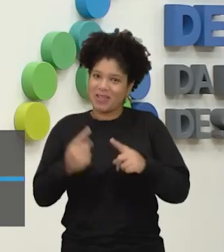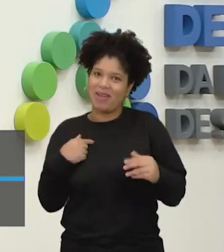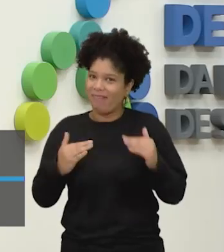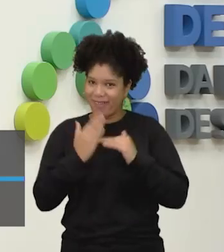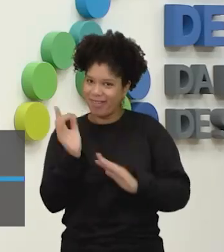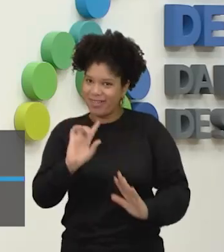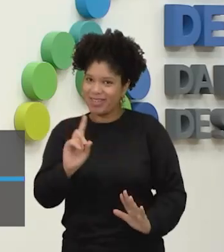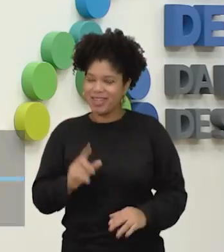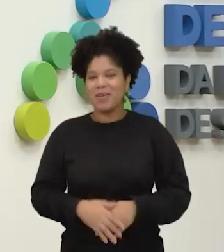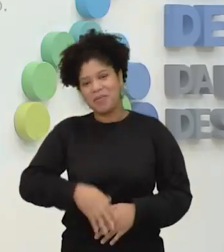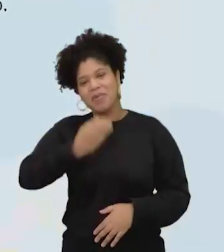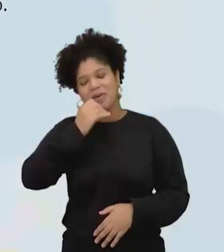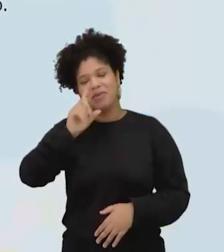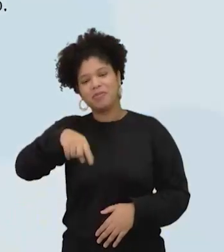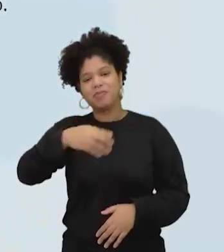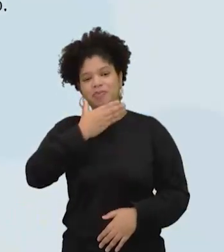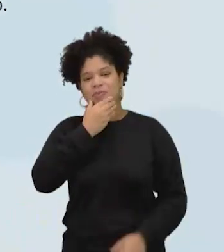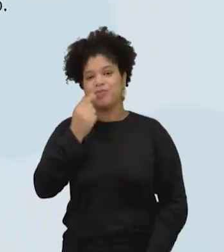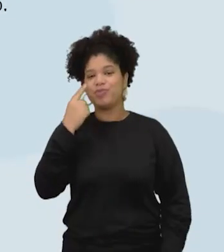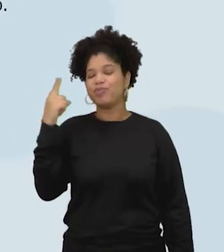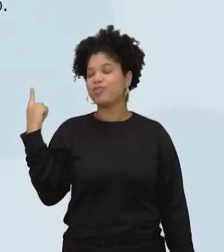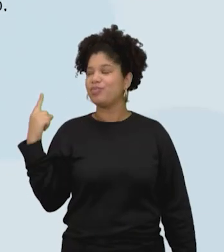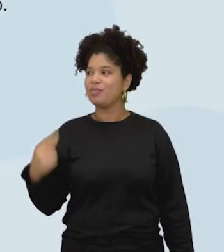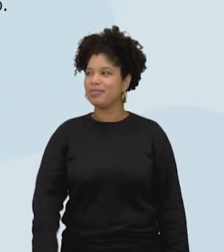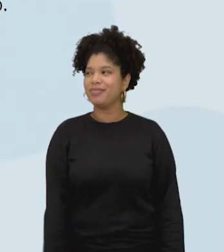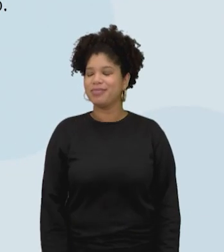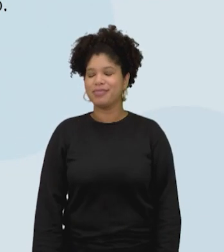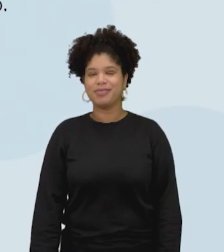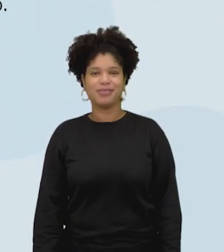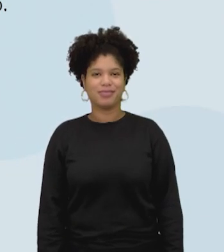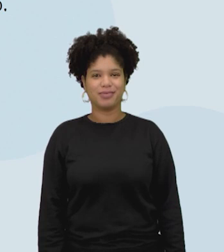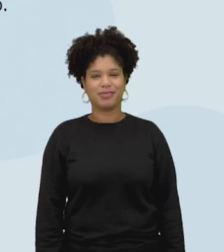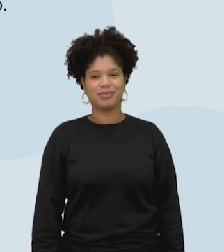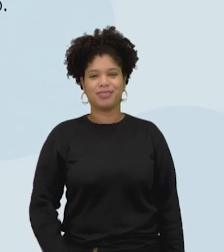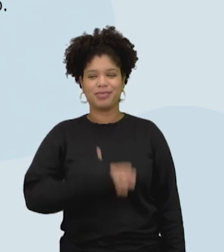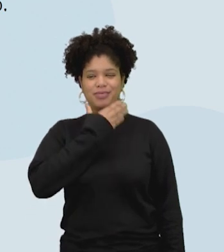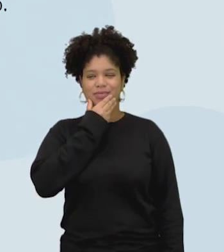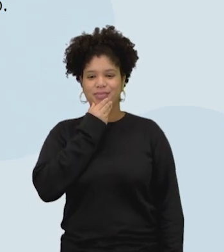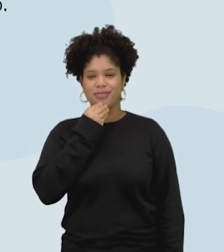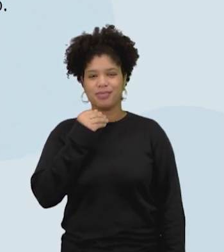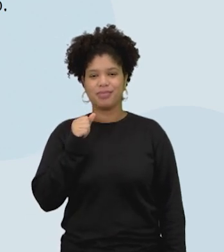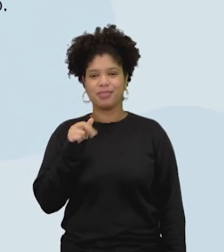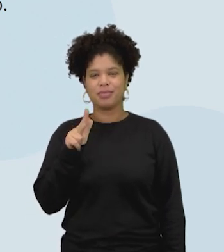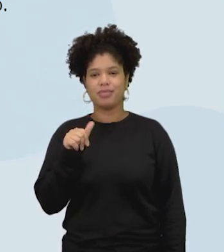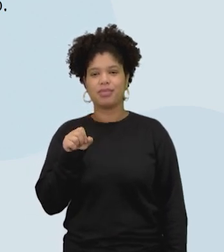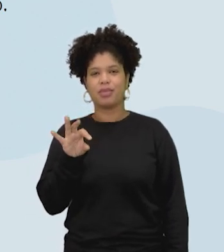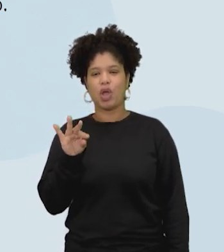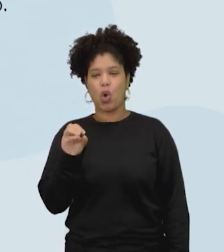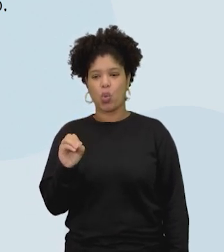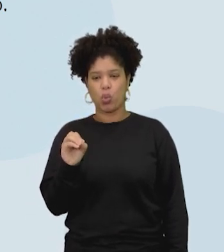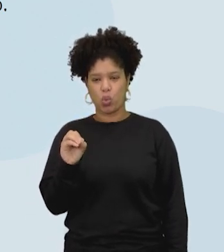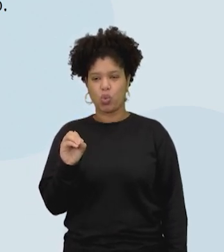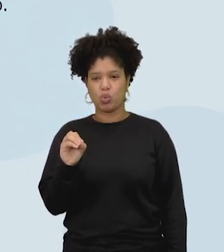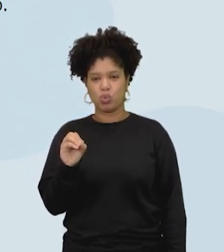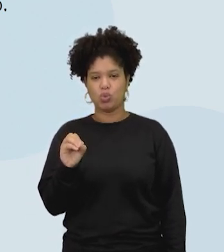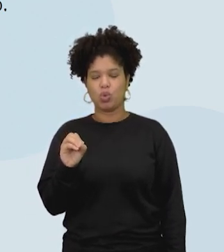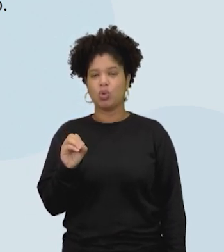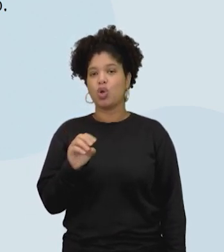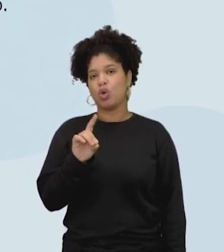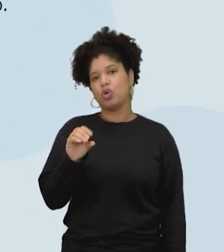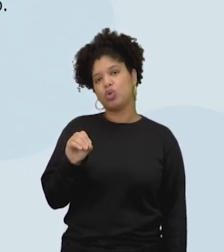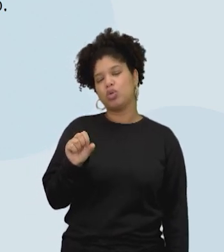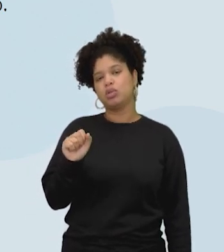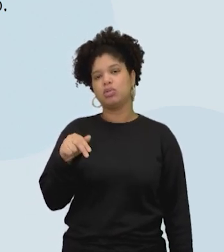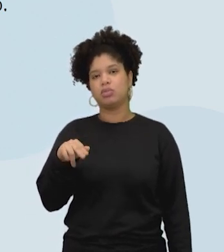muito bom. Augusto dos Anjos, na tela. Augusto de Carvalho Rodrigues dos Anjos ficou conhecido como Augusto dos Anjos.